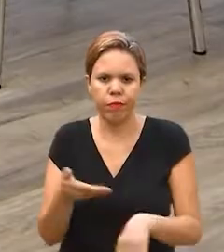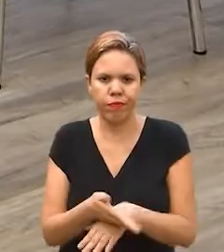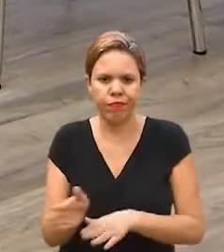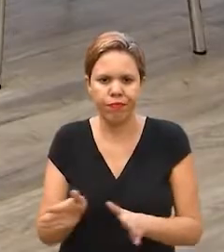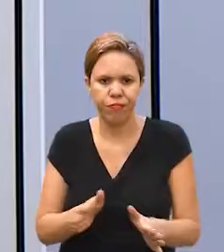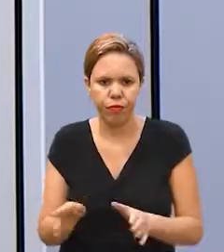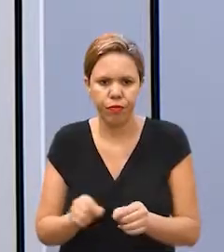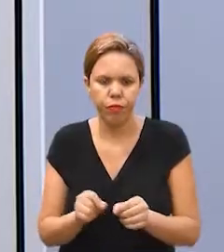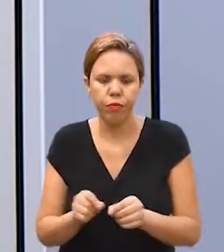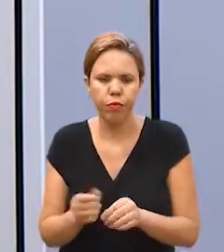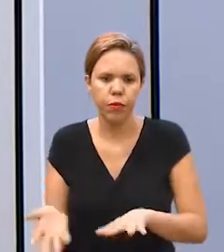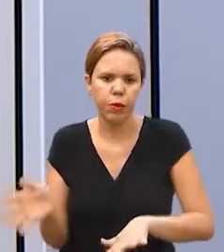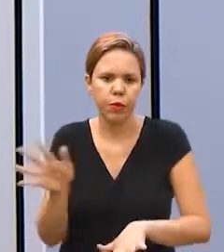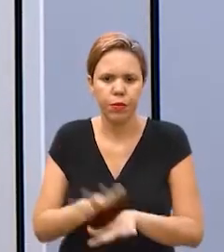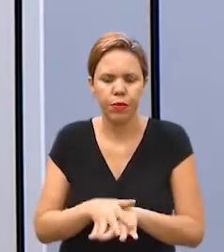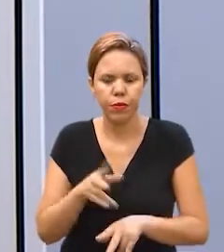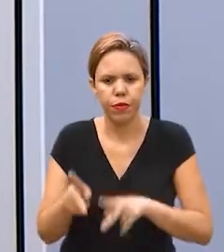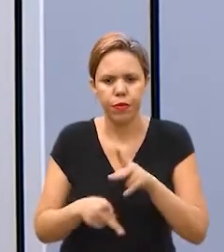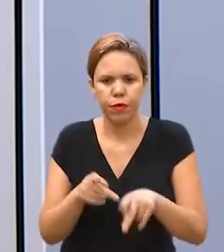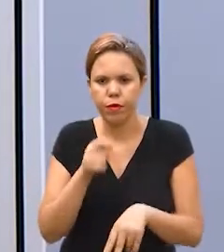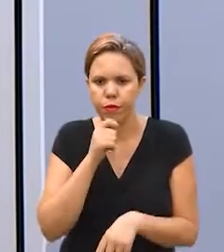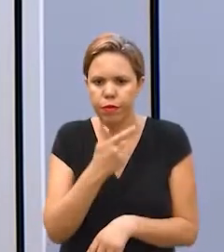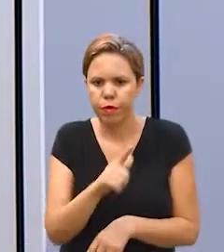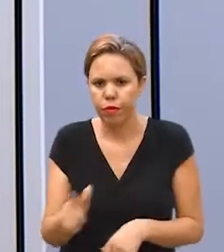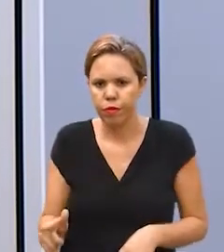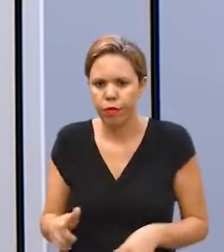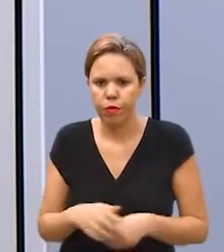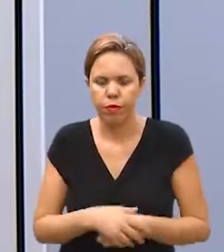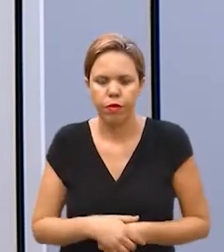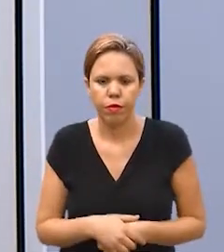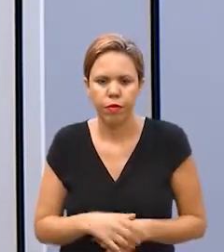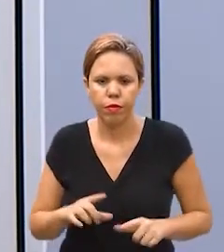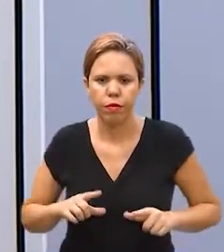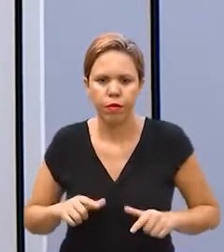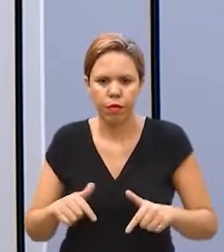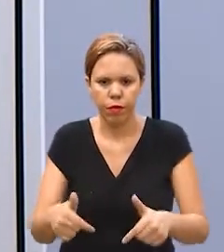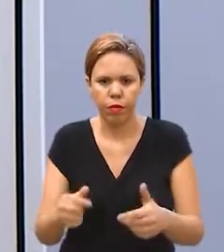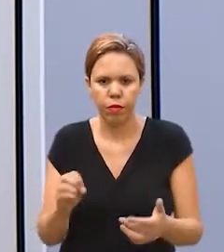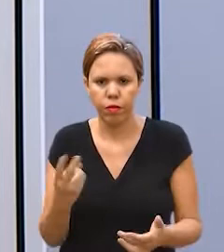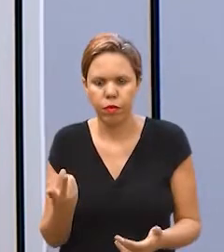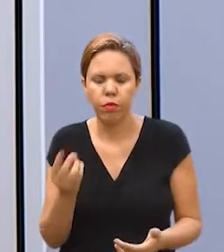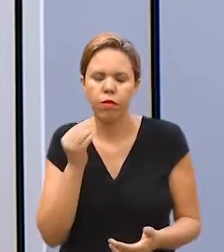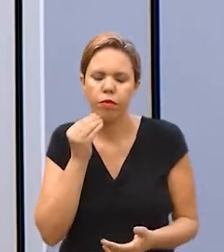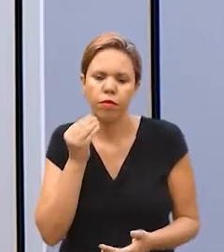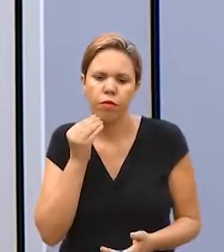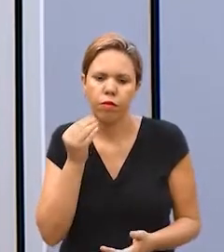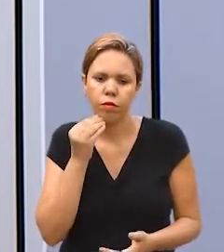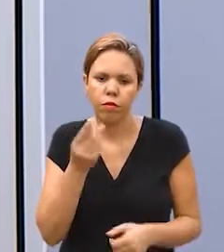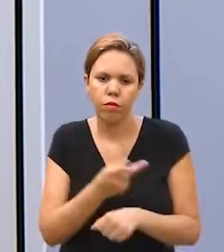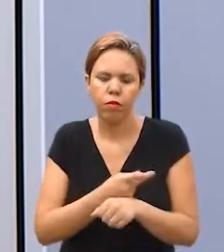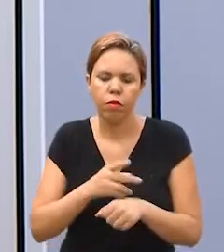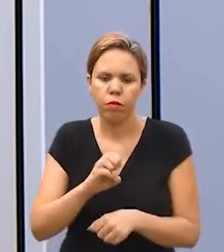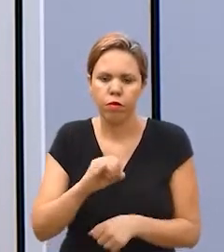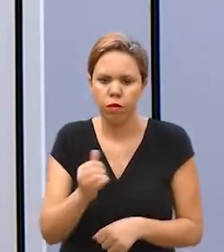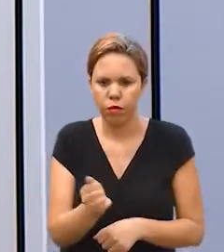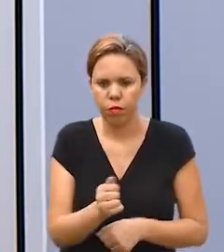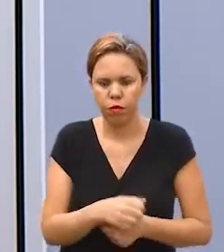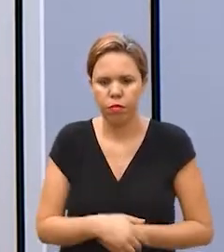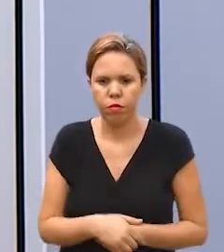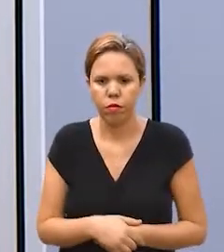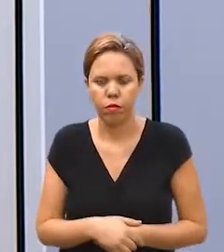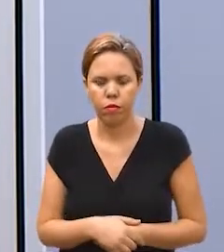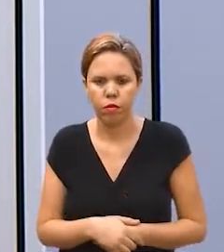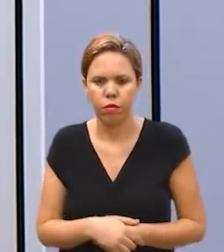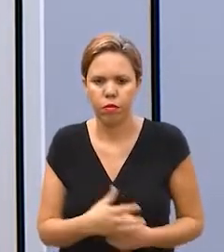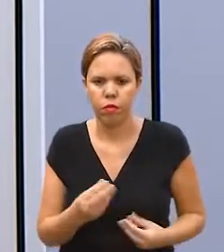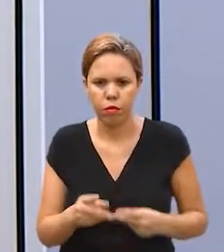inclusão de pessoas que ainda não tiveram a iniciativa ou a oportunidade de procurar o EJA, porque há ainda muitos